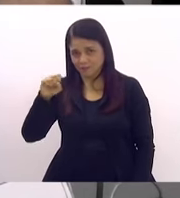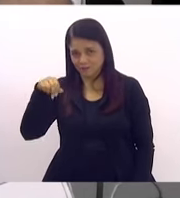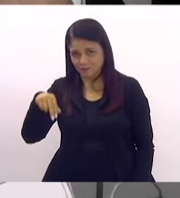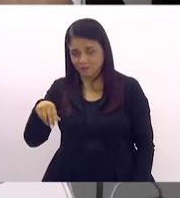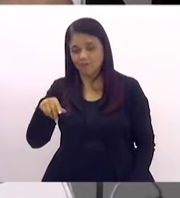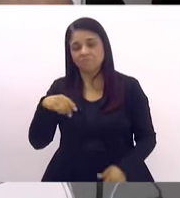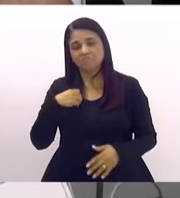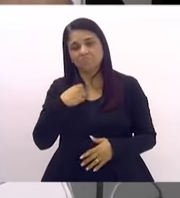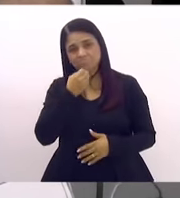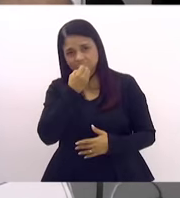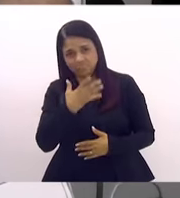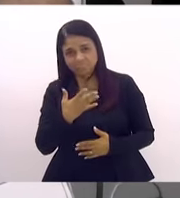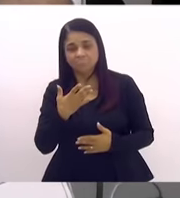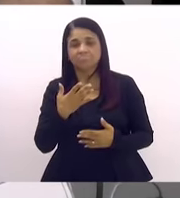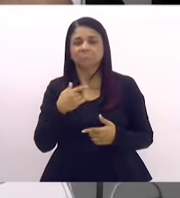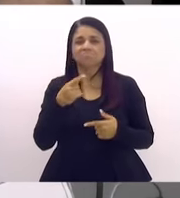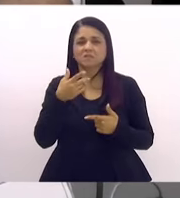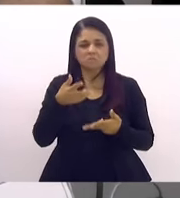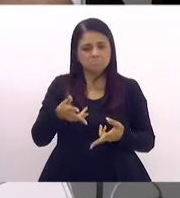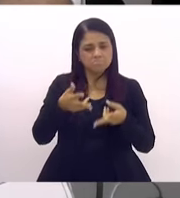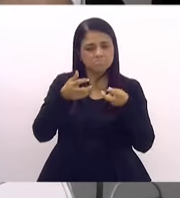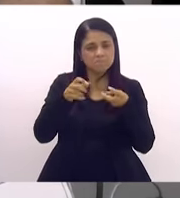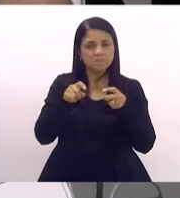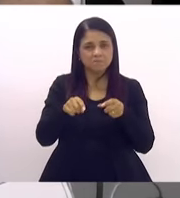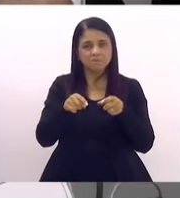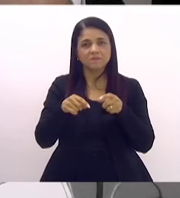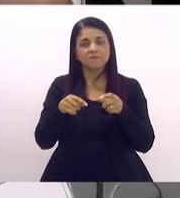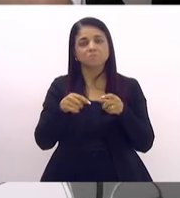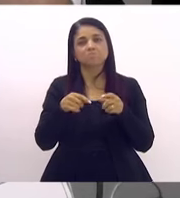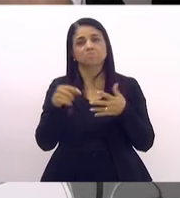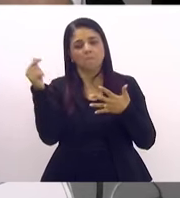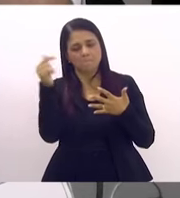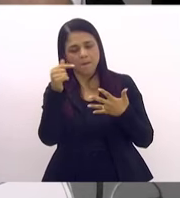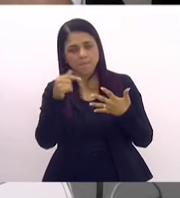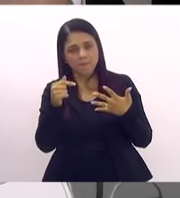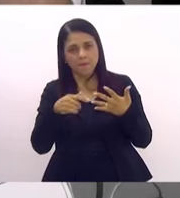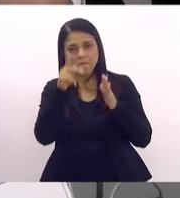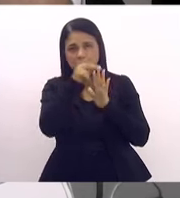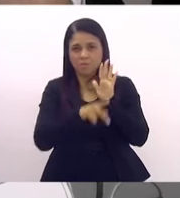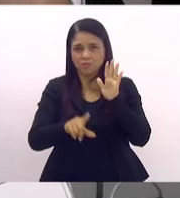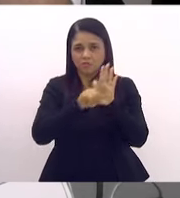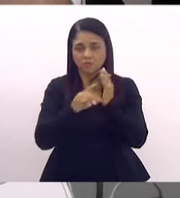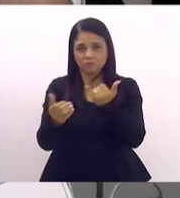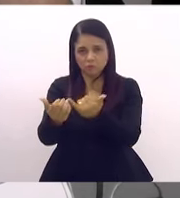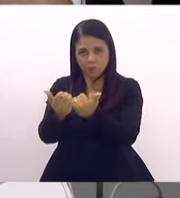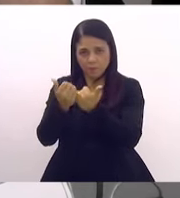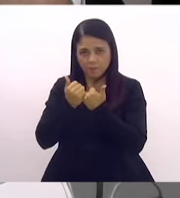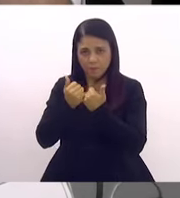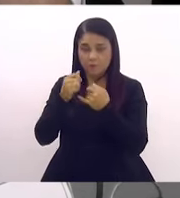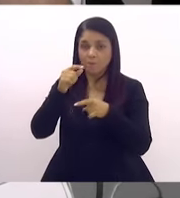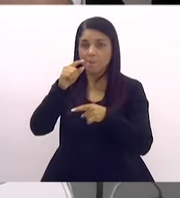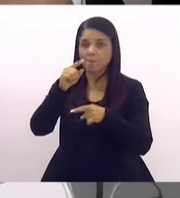dentro daquilo que a gente vem pontuando aqui, projeto de tombamento material